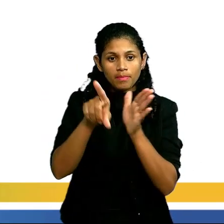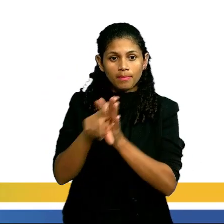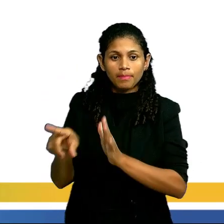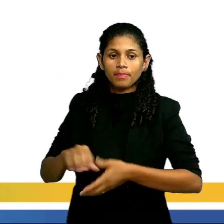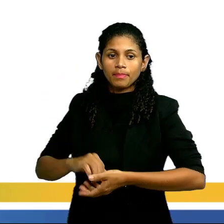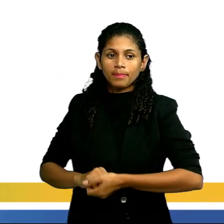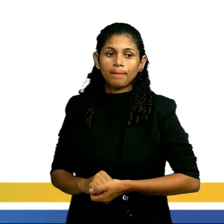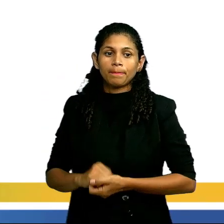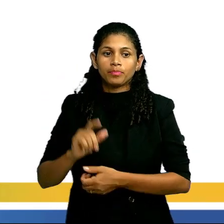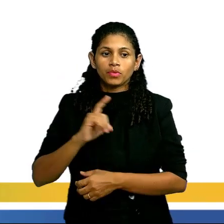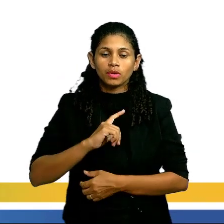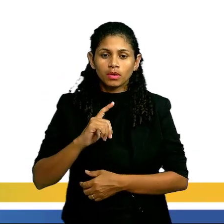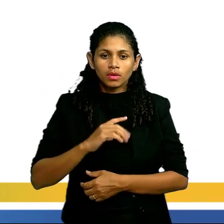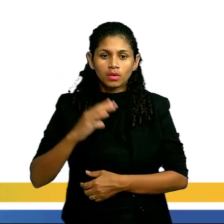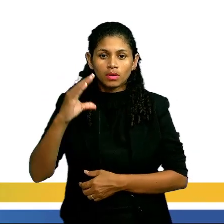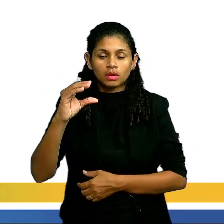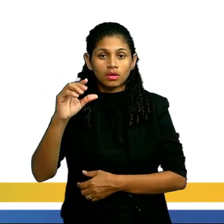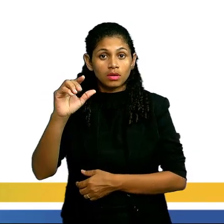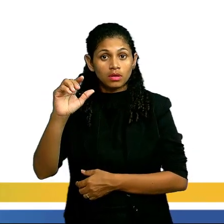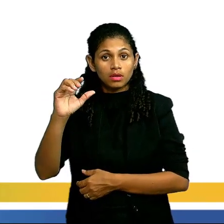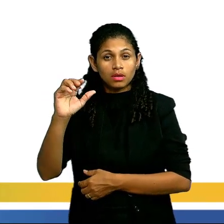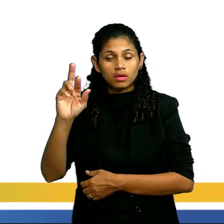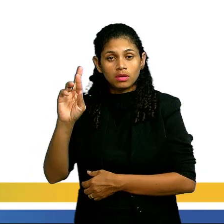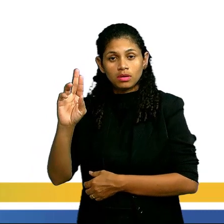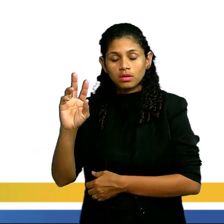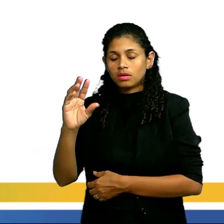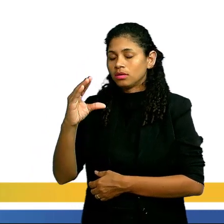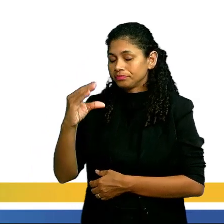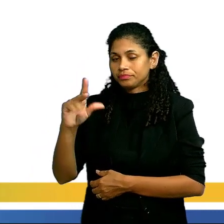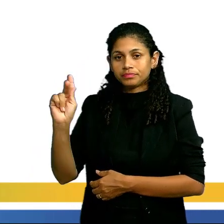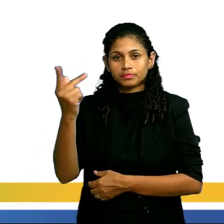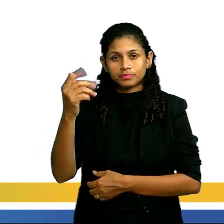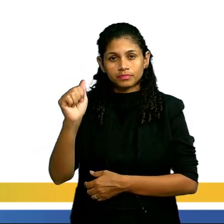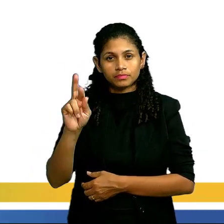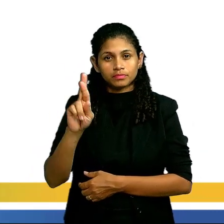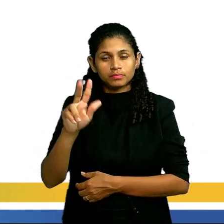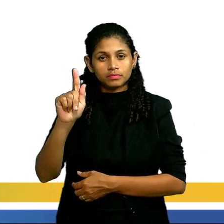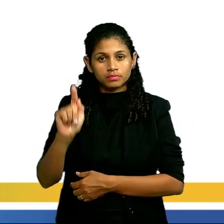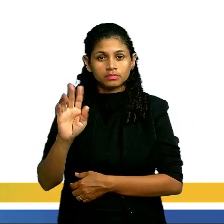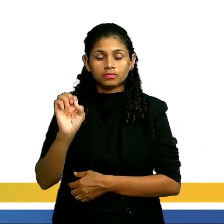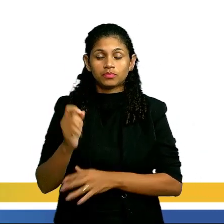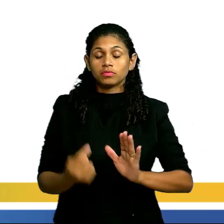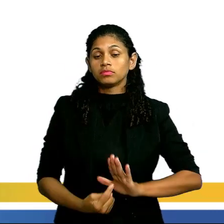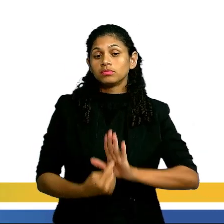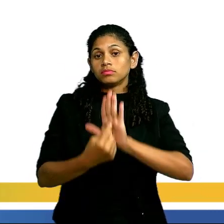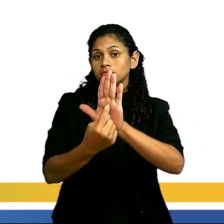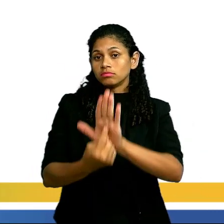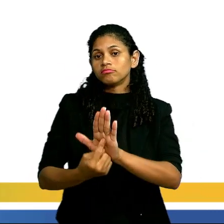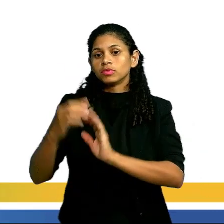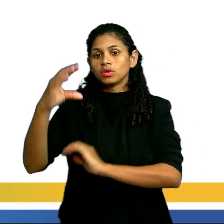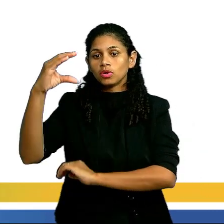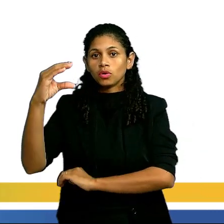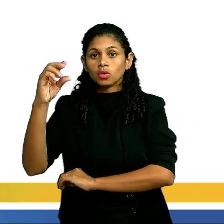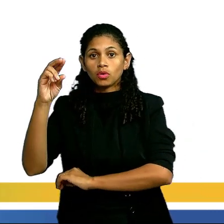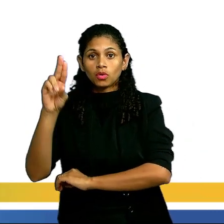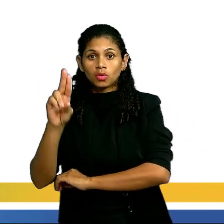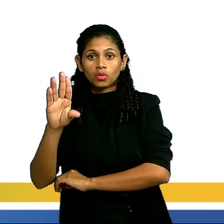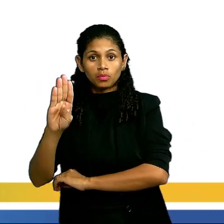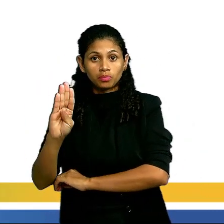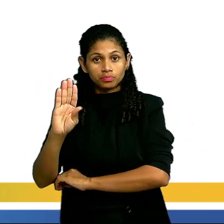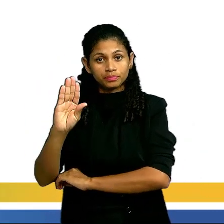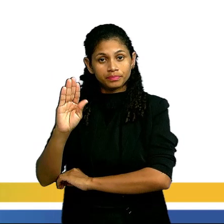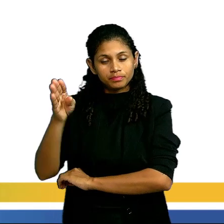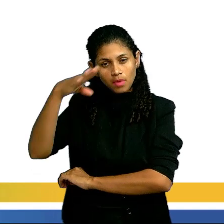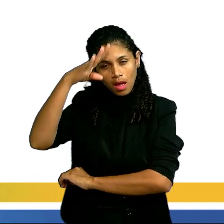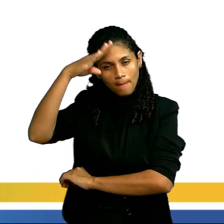Temos aí uma charge, né? E como você está vendo, ela representa, né, Cuba, a América Latina